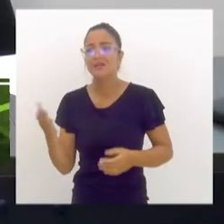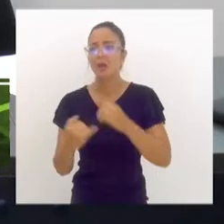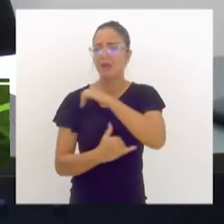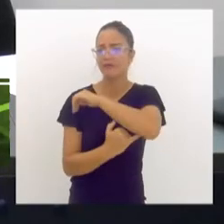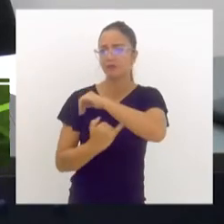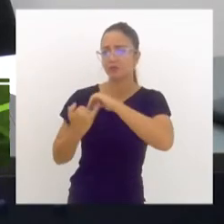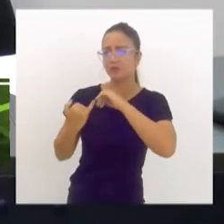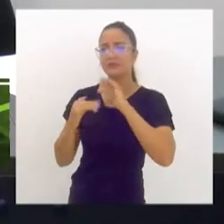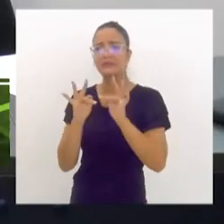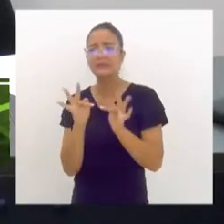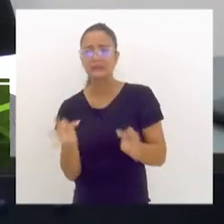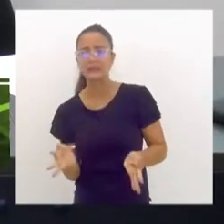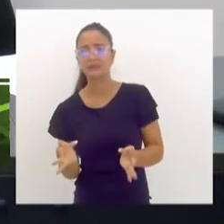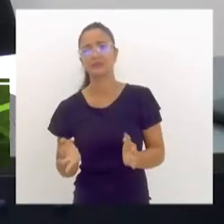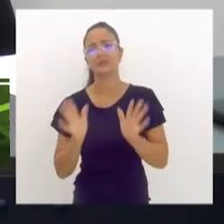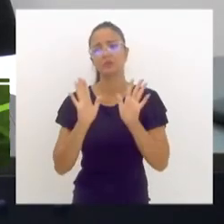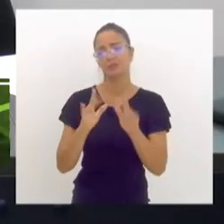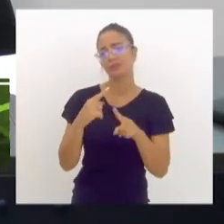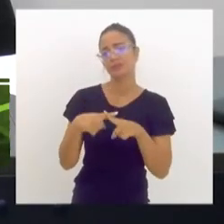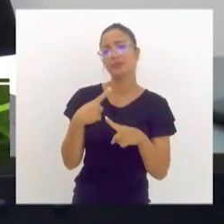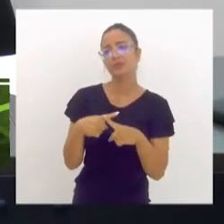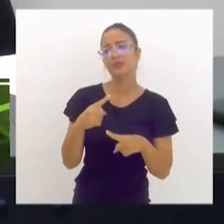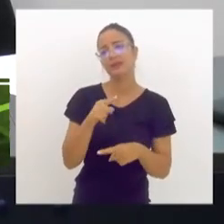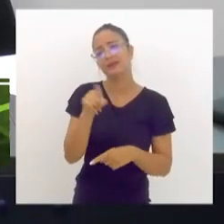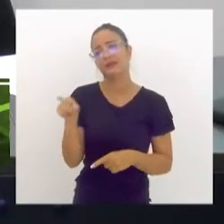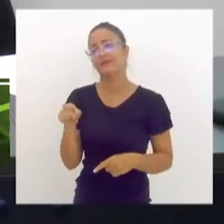elas não estão